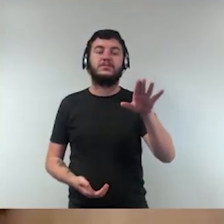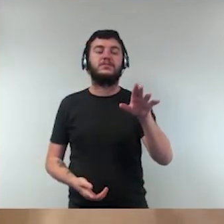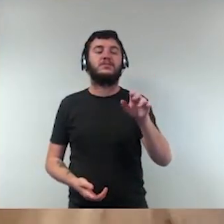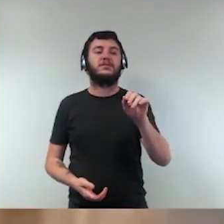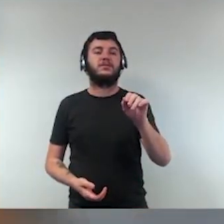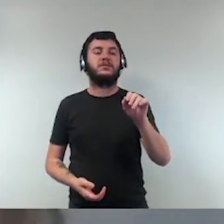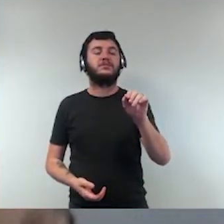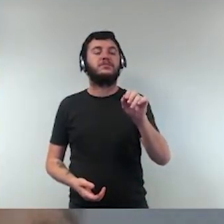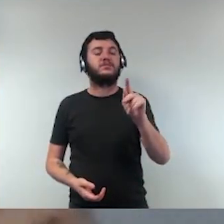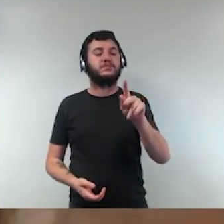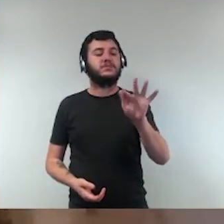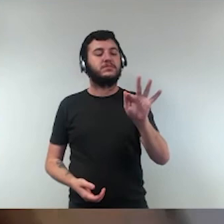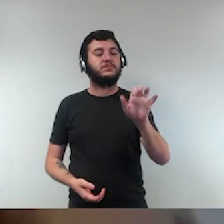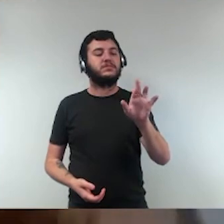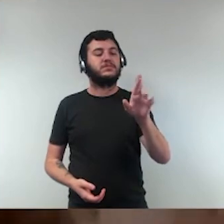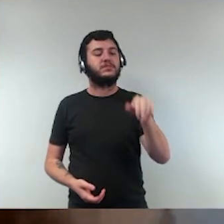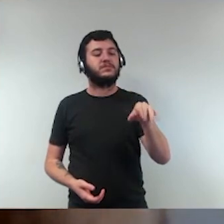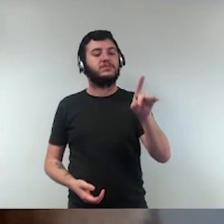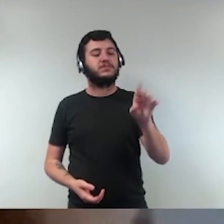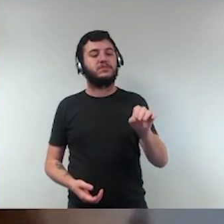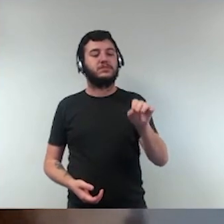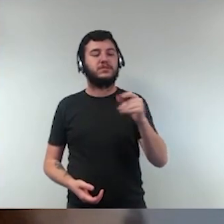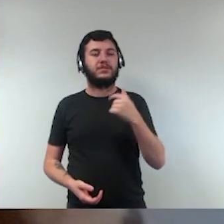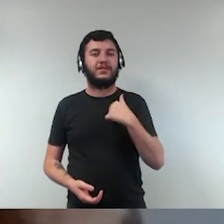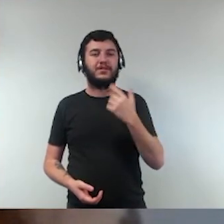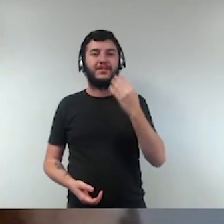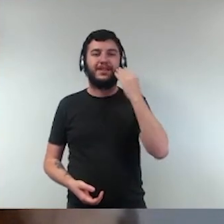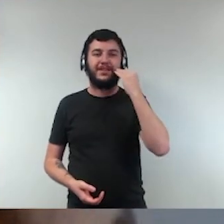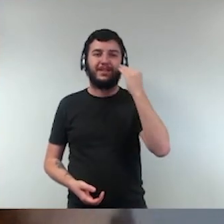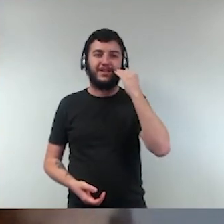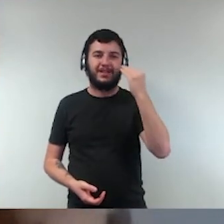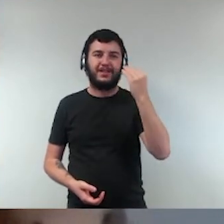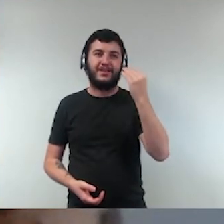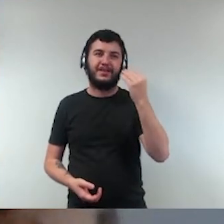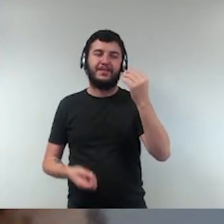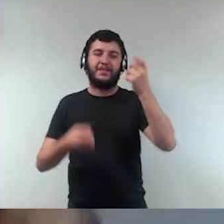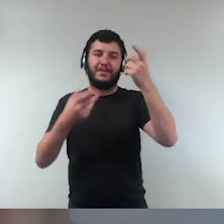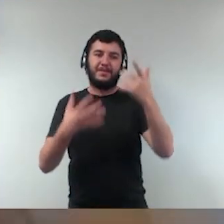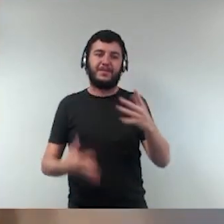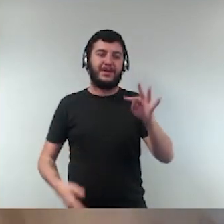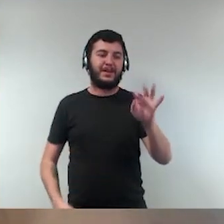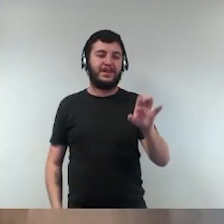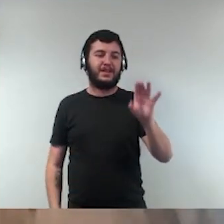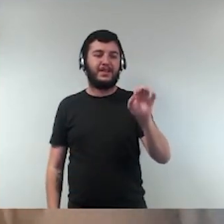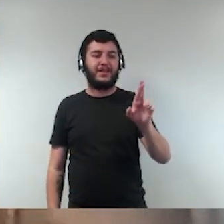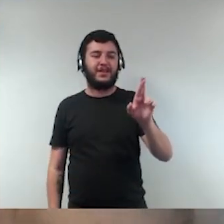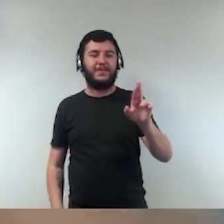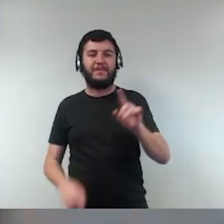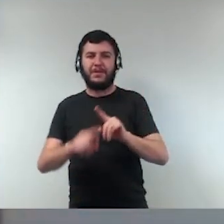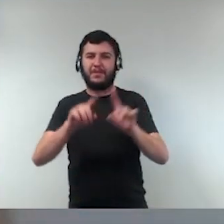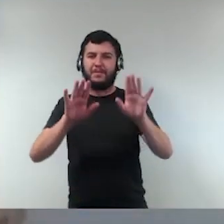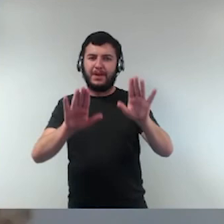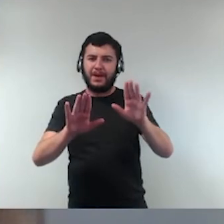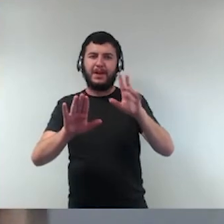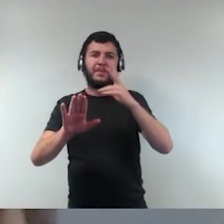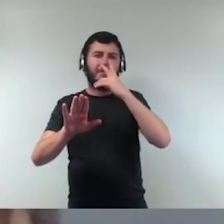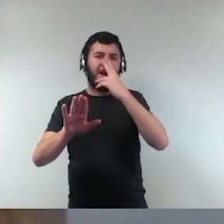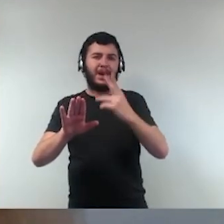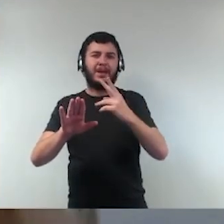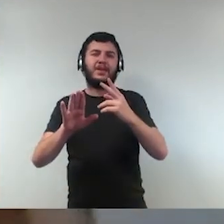que esse seria uma situação... Estou tentando achar aqui só o dispositivo para ver exatamente o teor, mas me parece, inclusive à luz da própria jurisprudência do